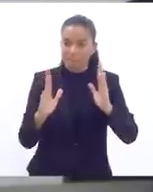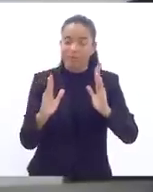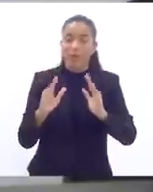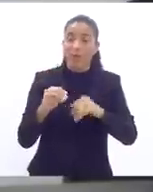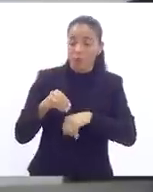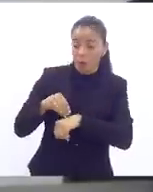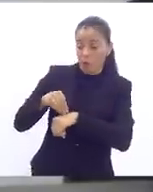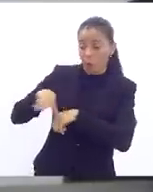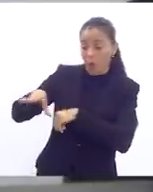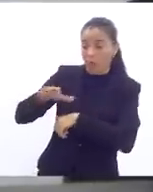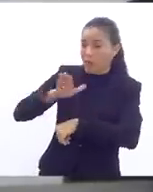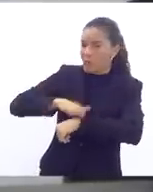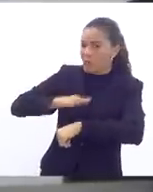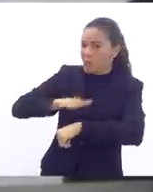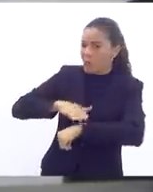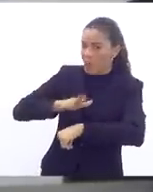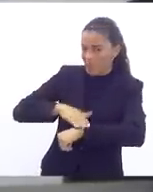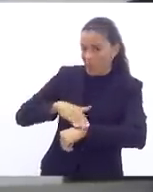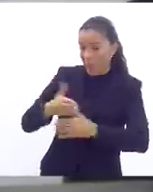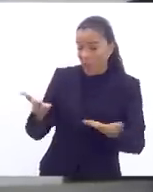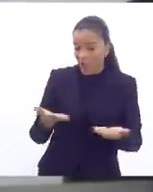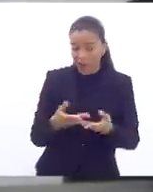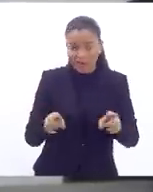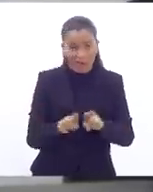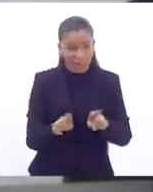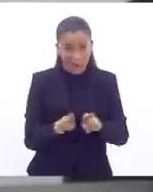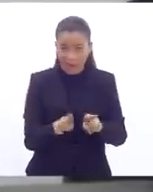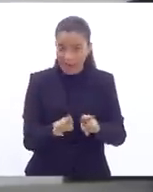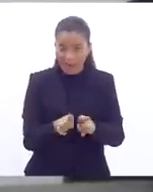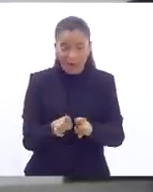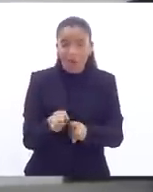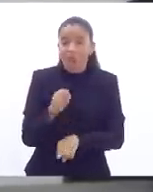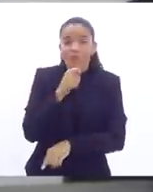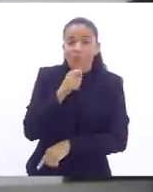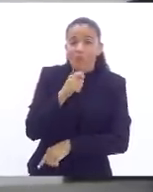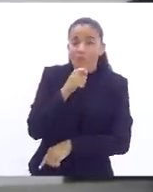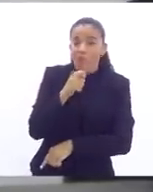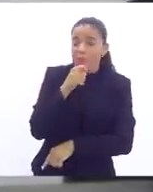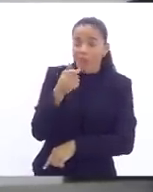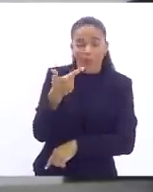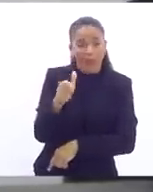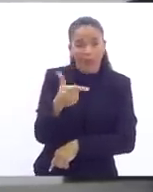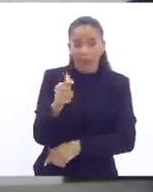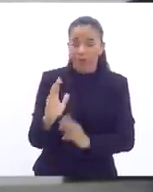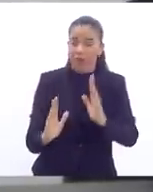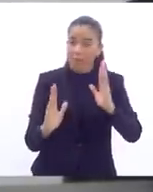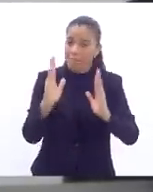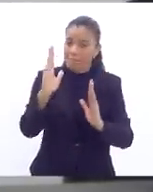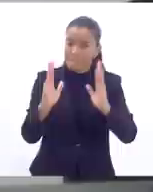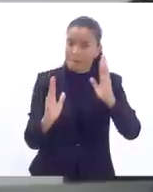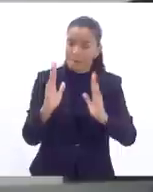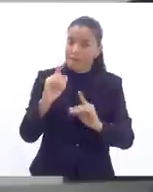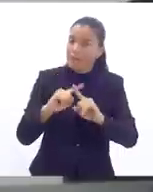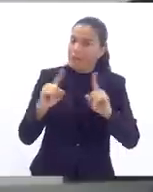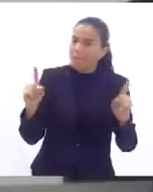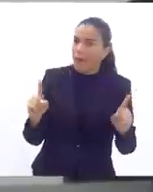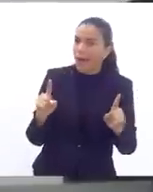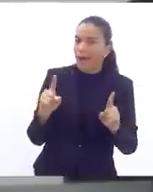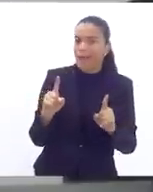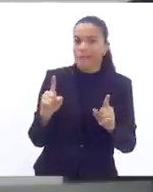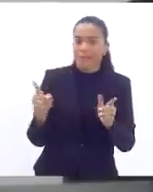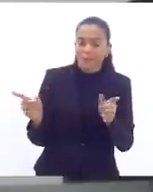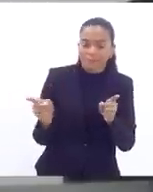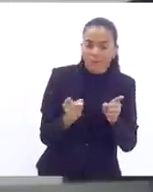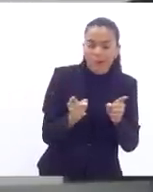falei para ele que naquele momento como agora também não ainda tenho não teria esse prazo para dar mas nada inferior a seis meses